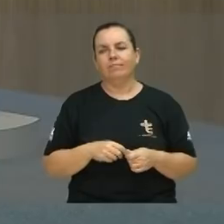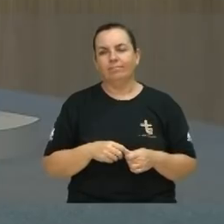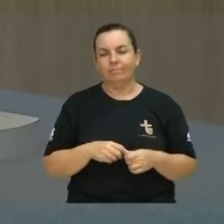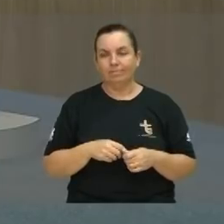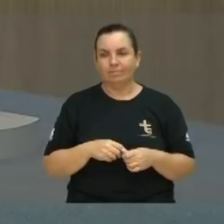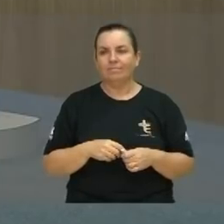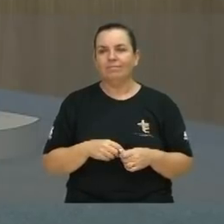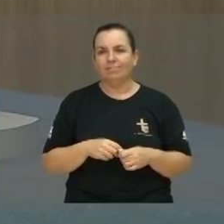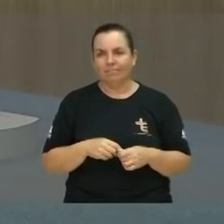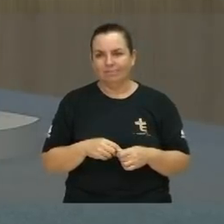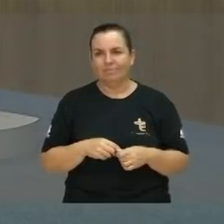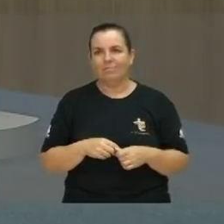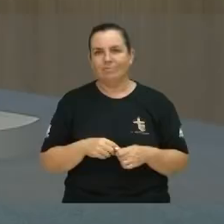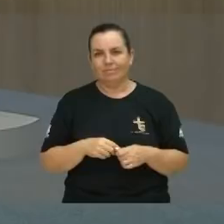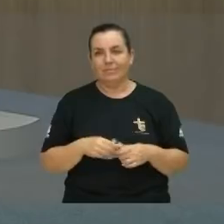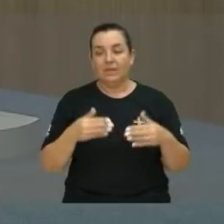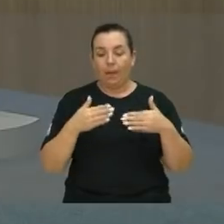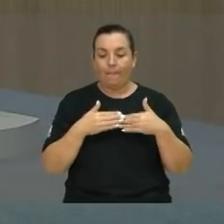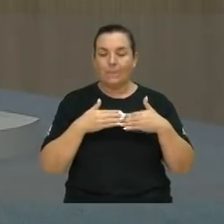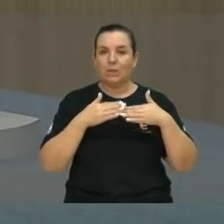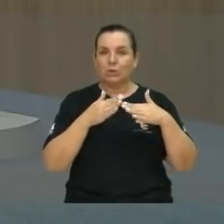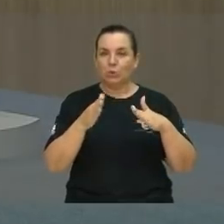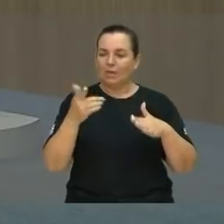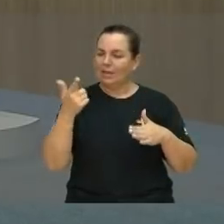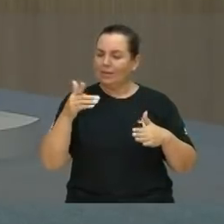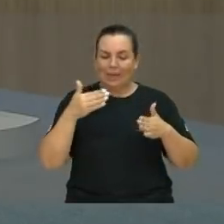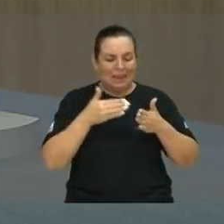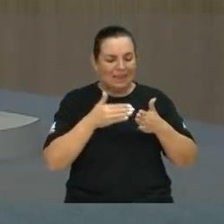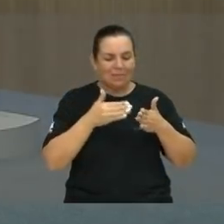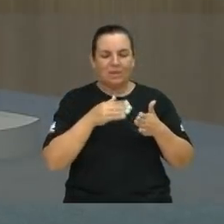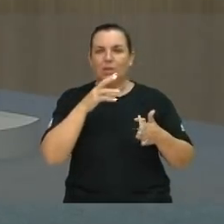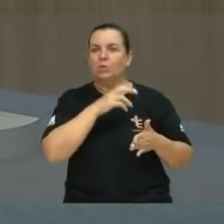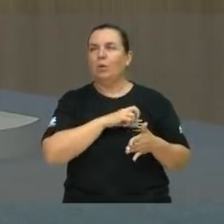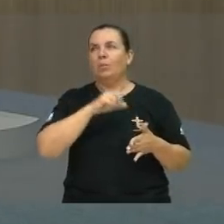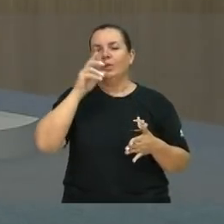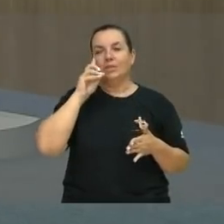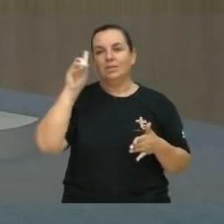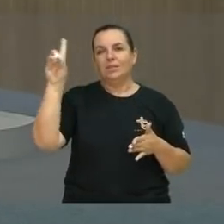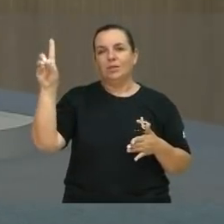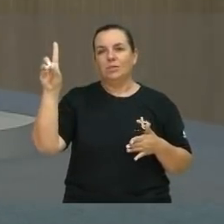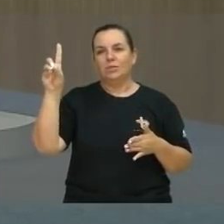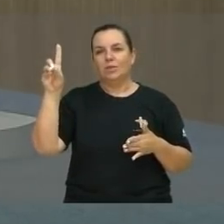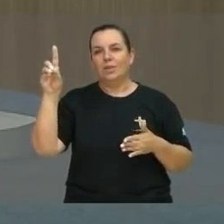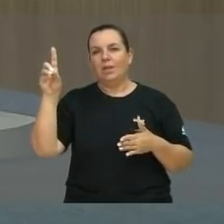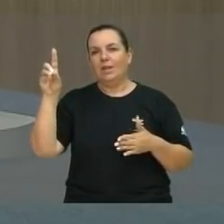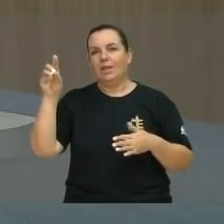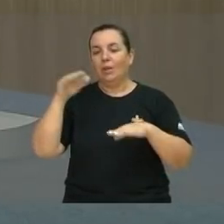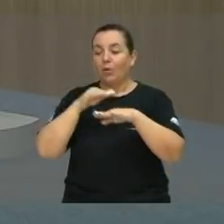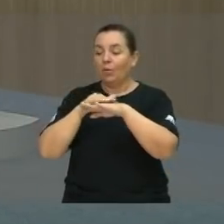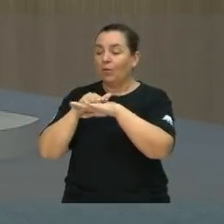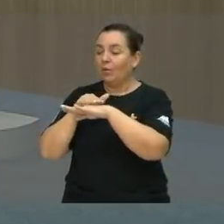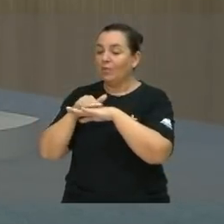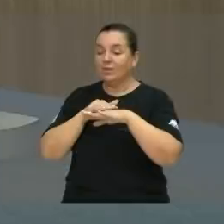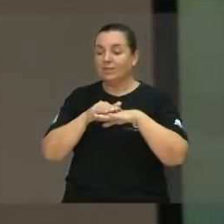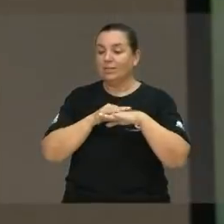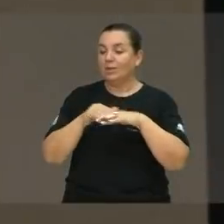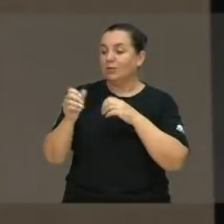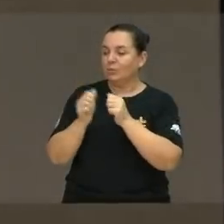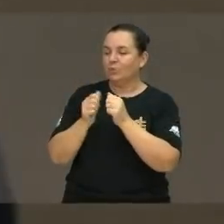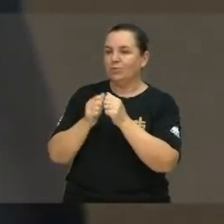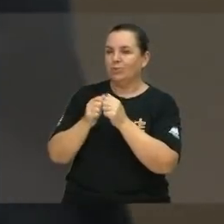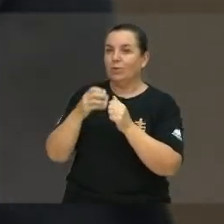e é abertura e limitada do amor de deus no diálogo com os seus e o